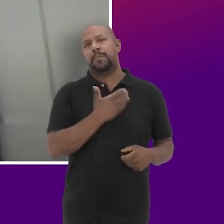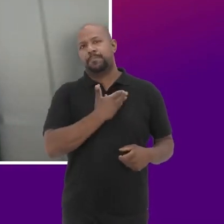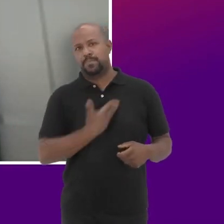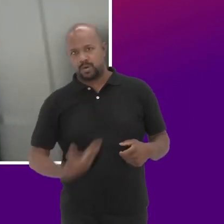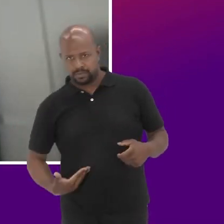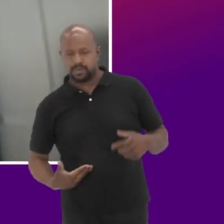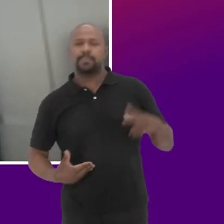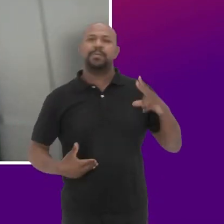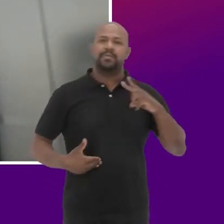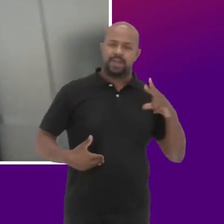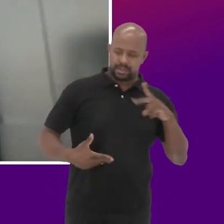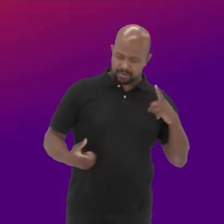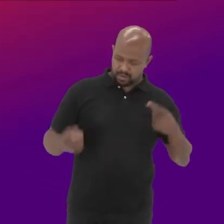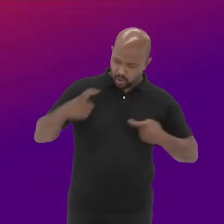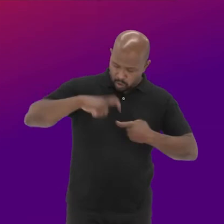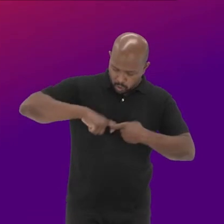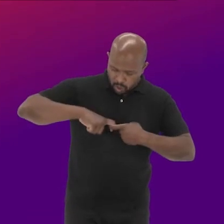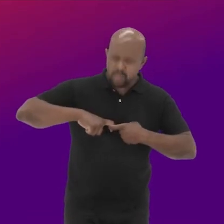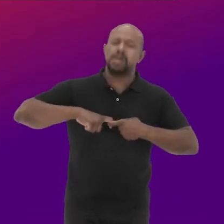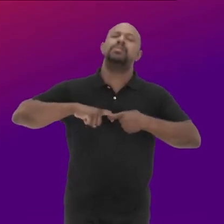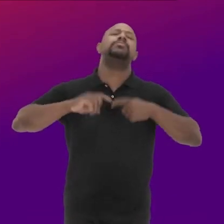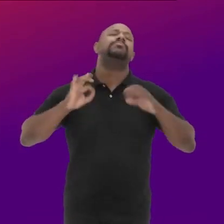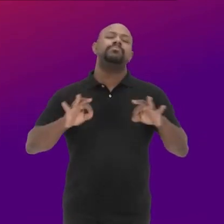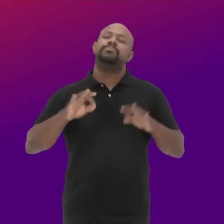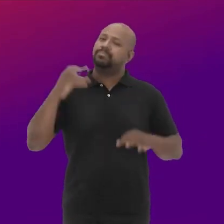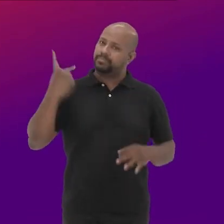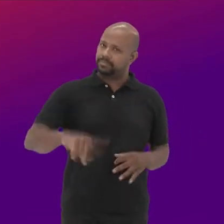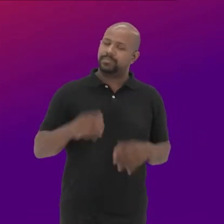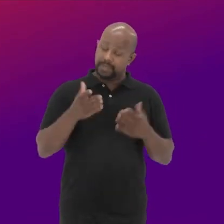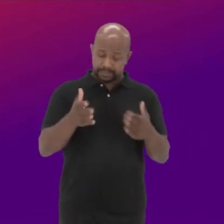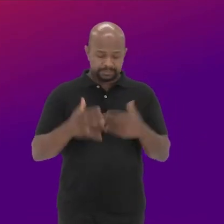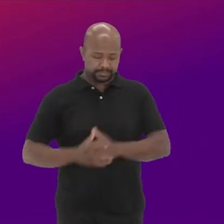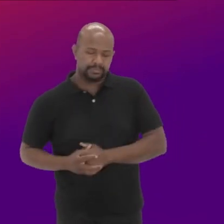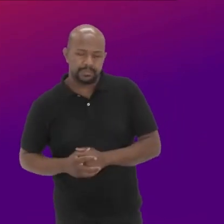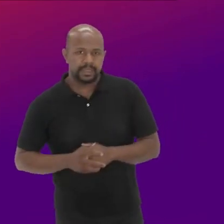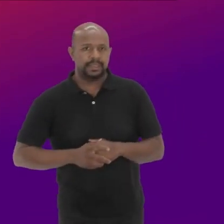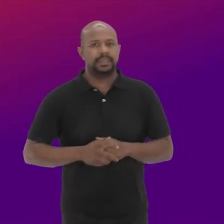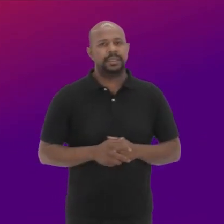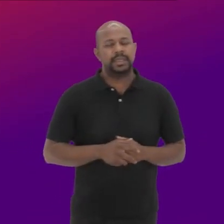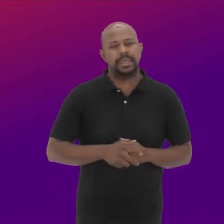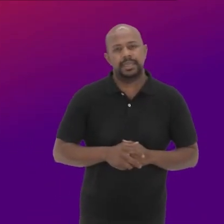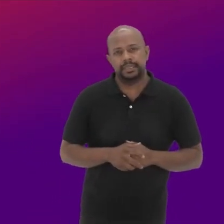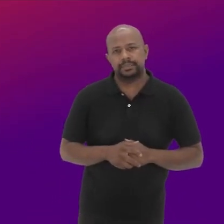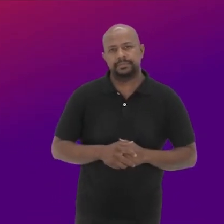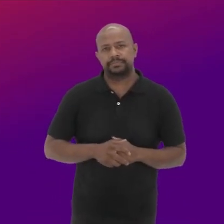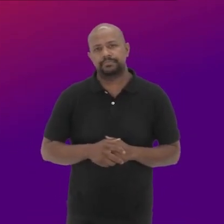público-privada muito bem sucedida. Então, vamos direto aí ao caso.